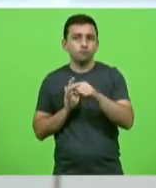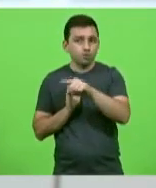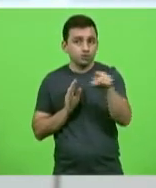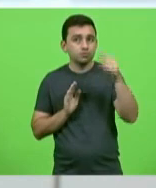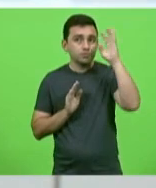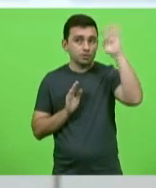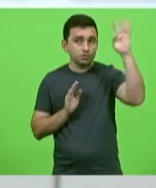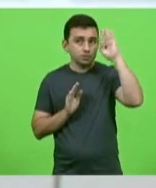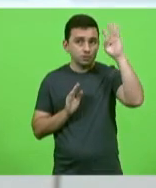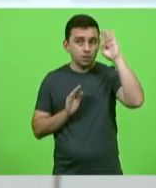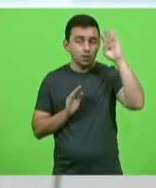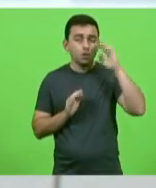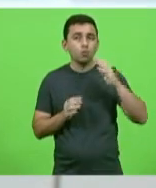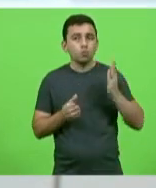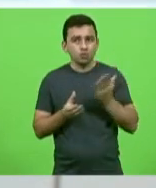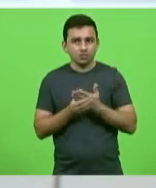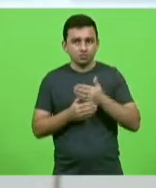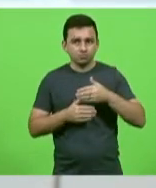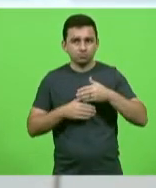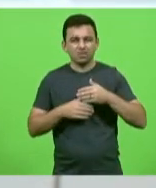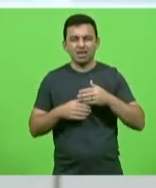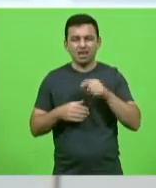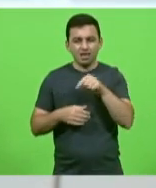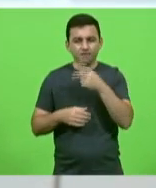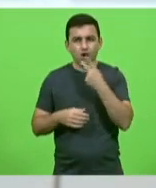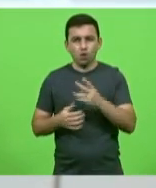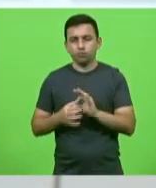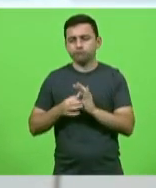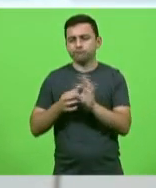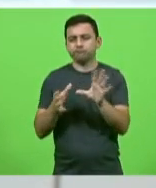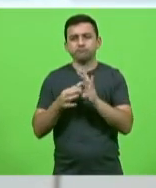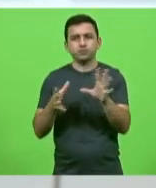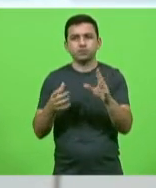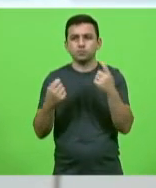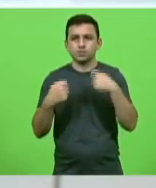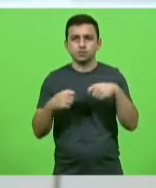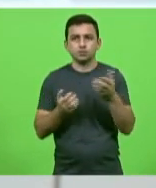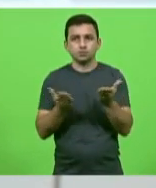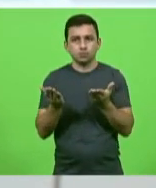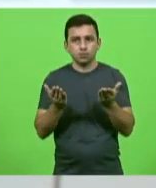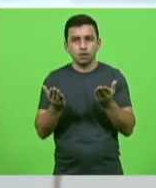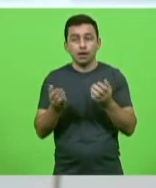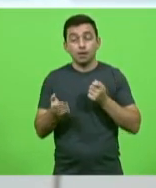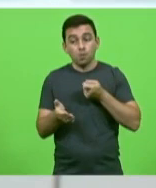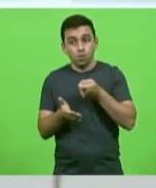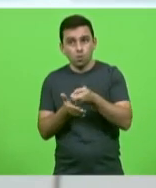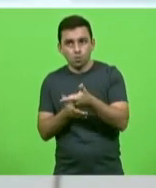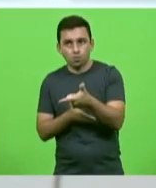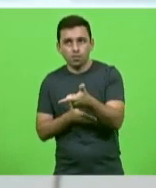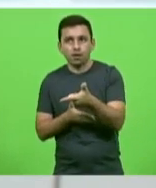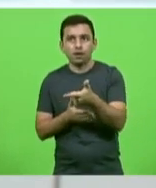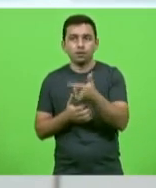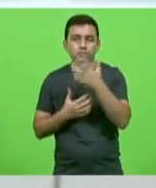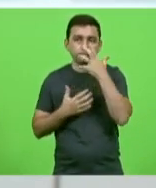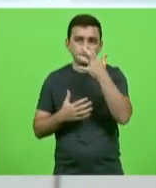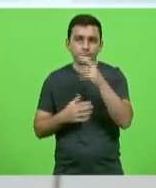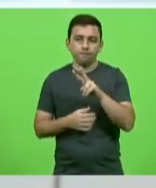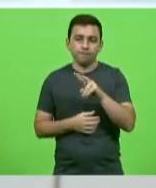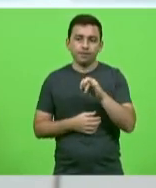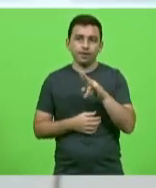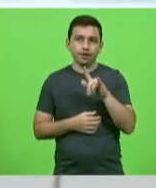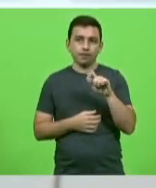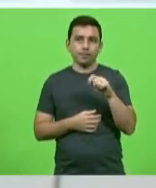processo de despesa realizado na aquisição de 200 ventiladores pulmonares respiradores da Veiga